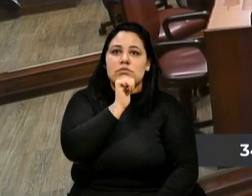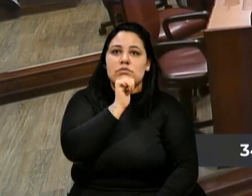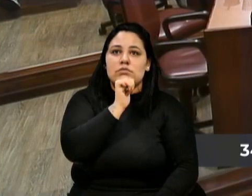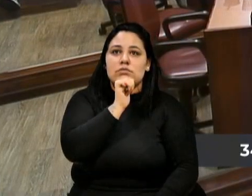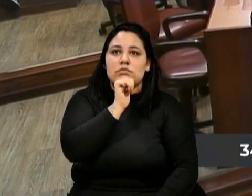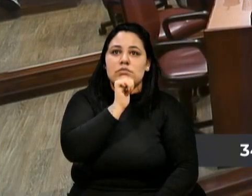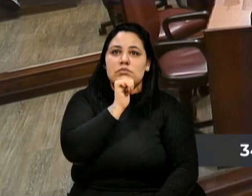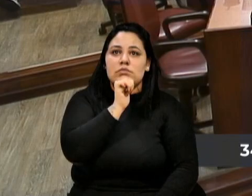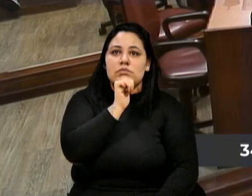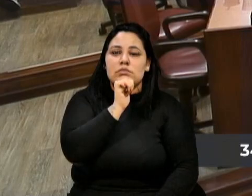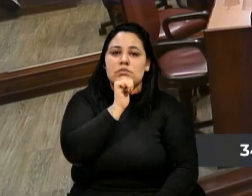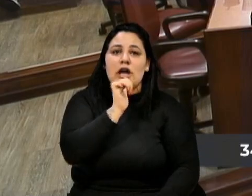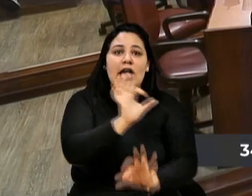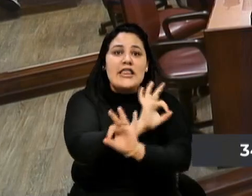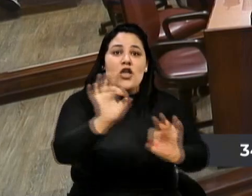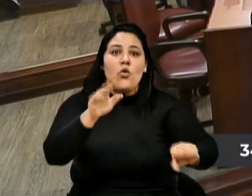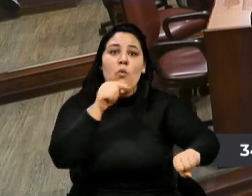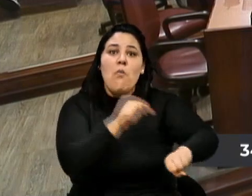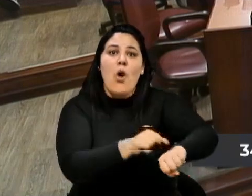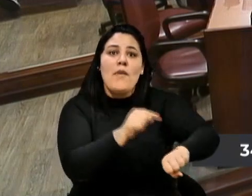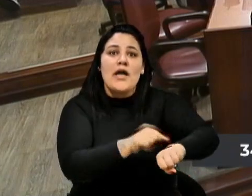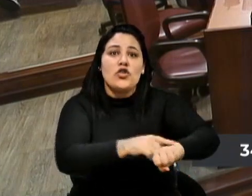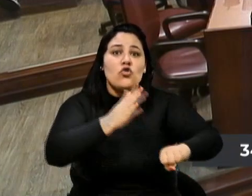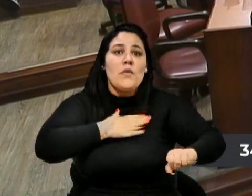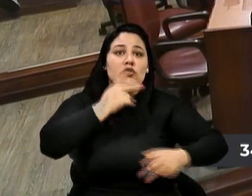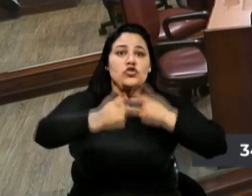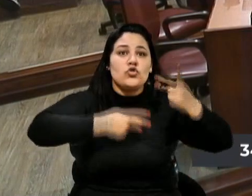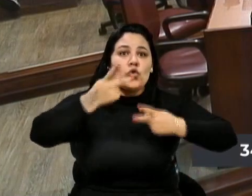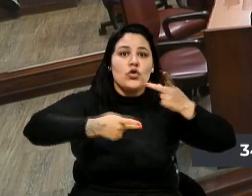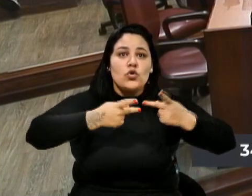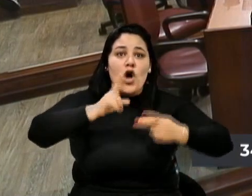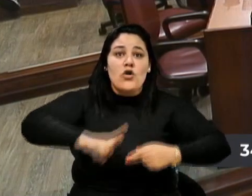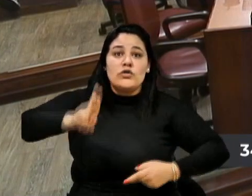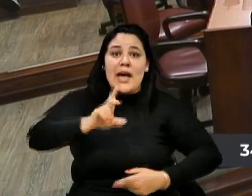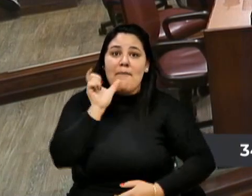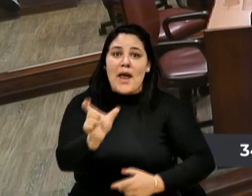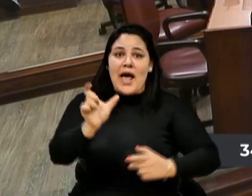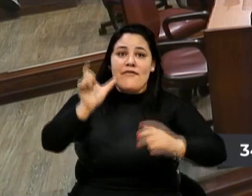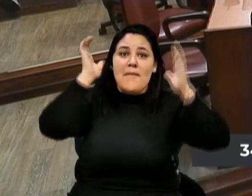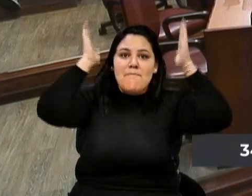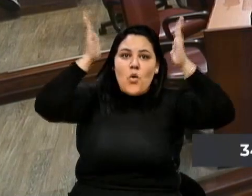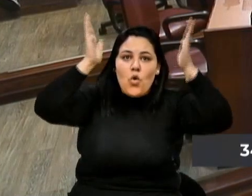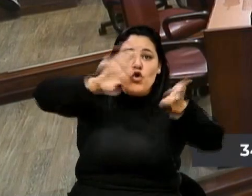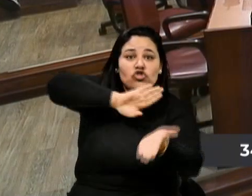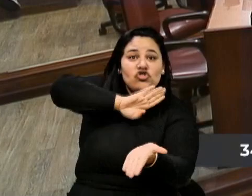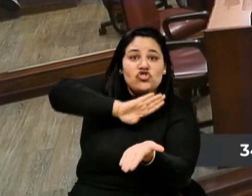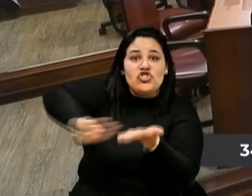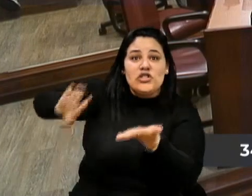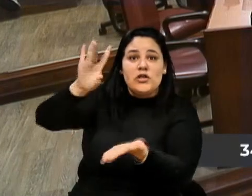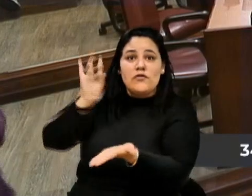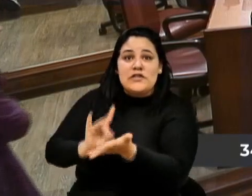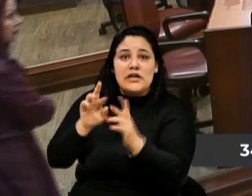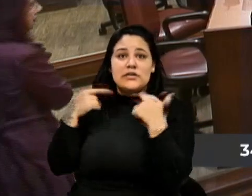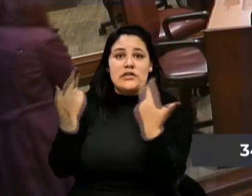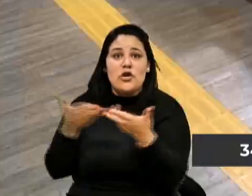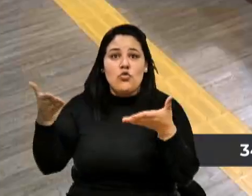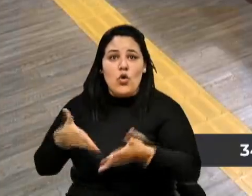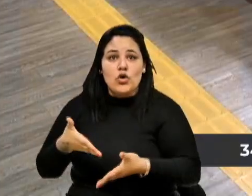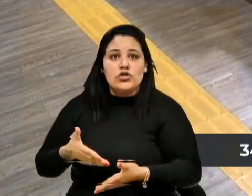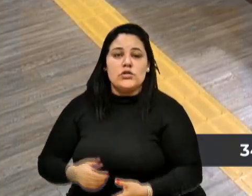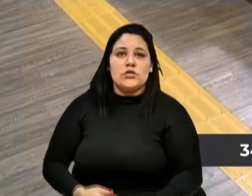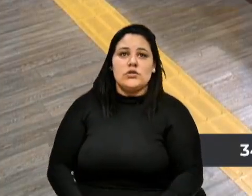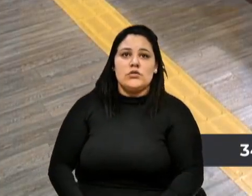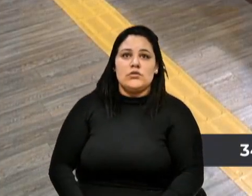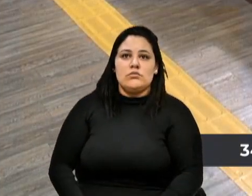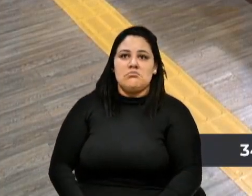Em nenhum momento no meu discurso usei a palavra burro. Peço que retire dos anais. Você tem. O senhor é